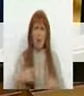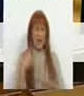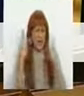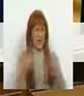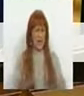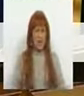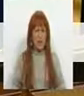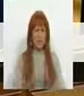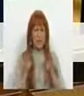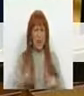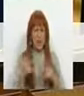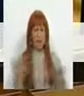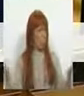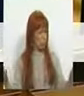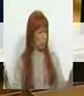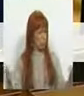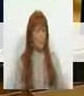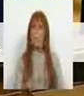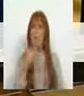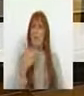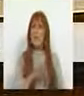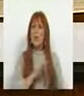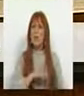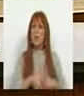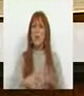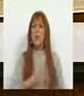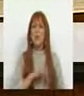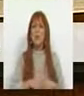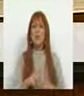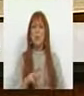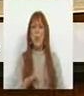criticá-la da forma como a criticou. Muito obrigada, Sr. Deputado. Sr. Deputado João Paulo Correia.